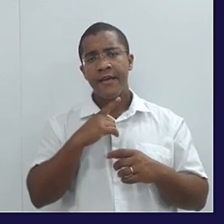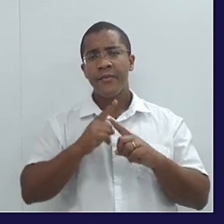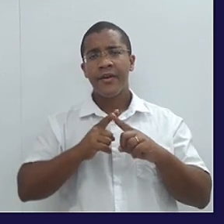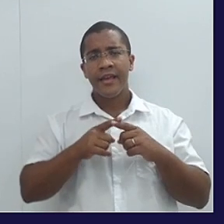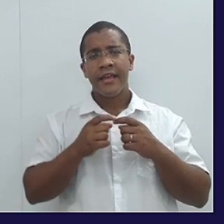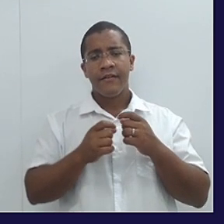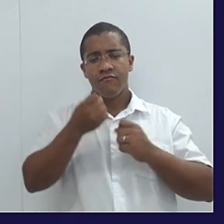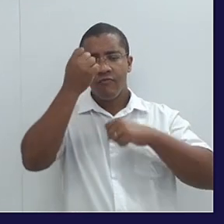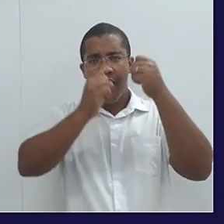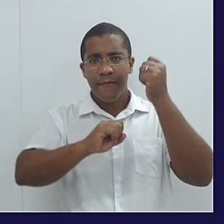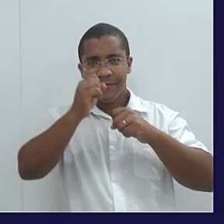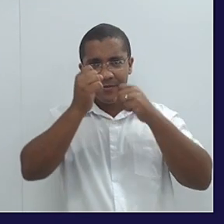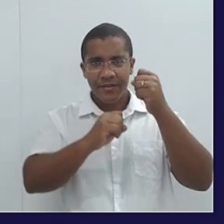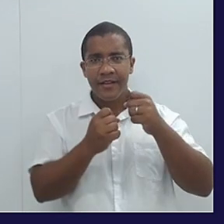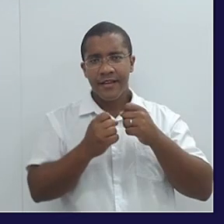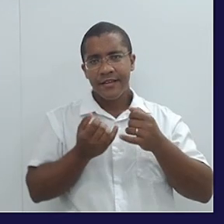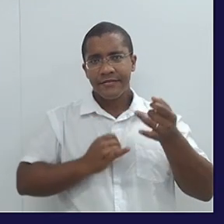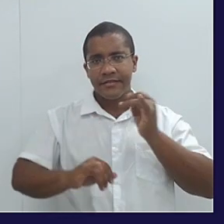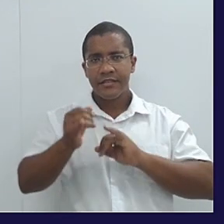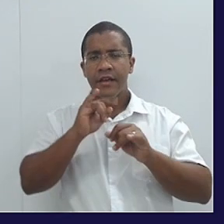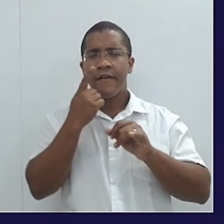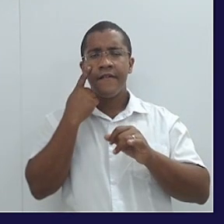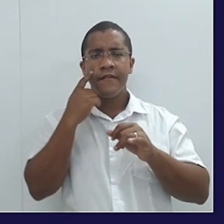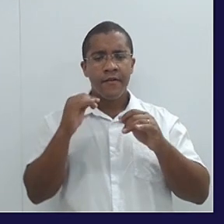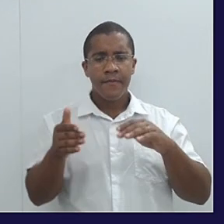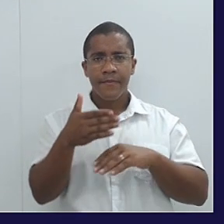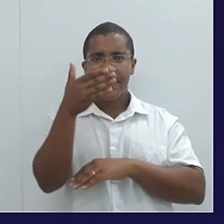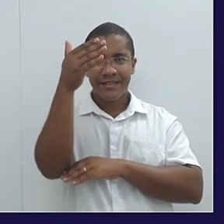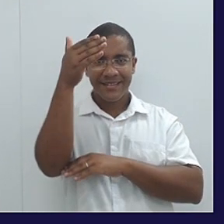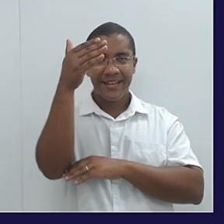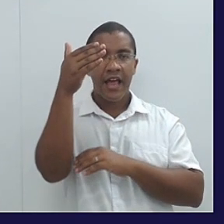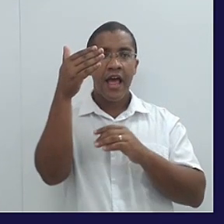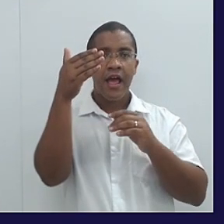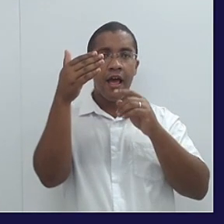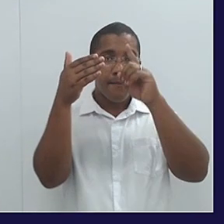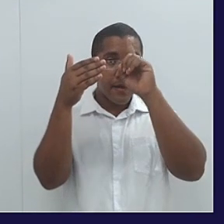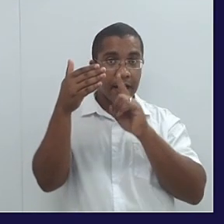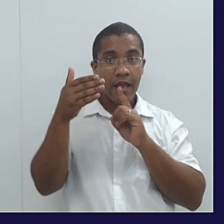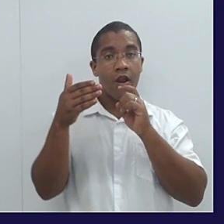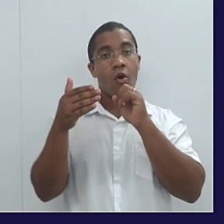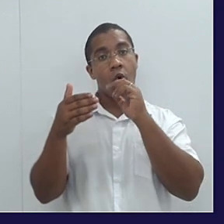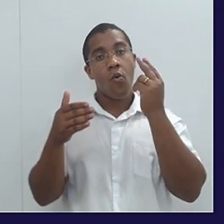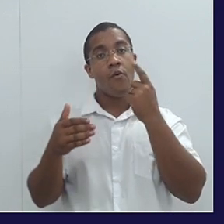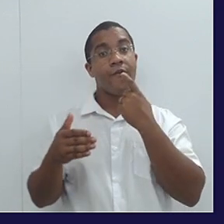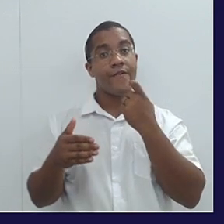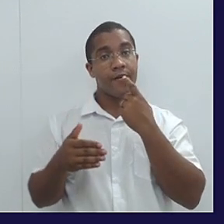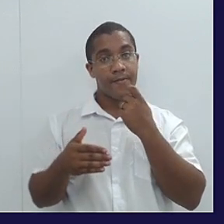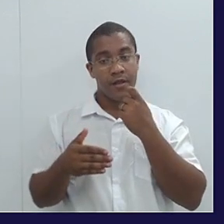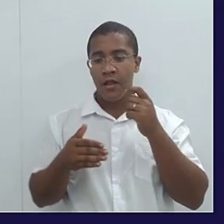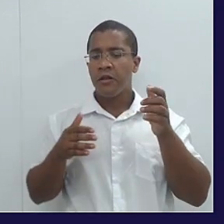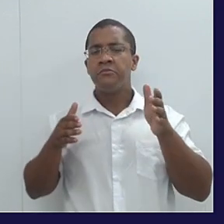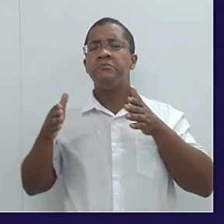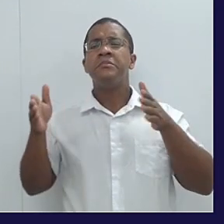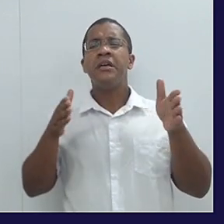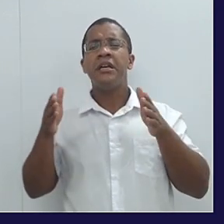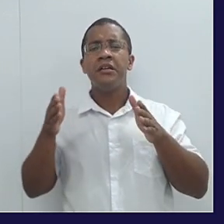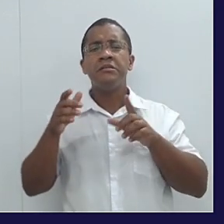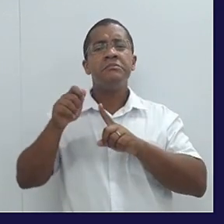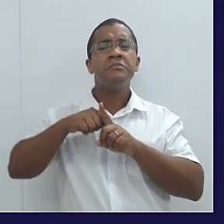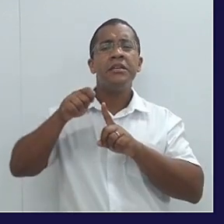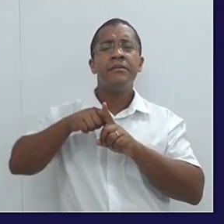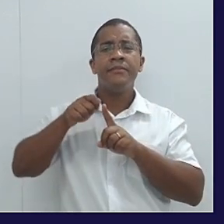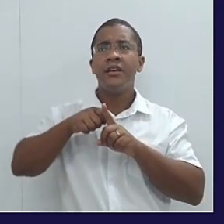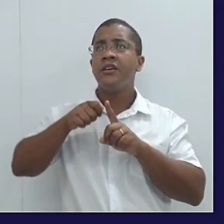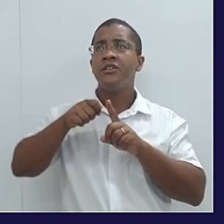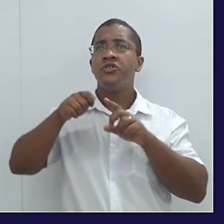energia. As bandeiras amarela e vermelha, elas costumam ser utilizadas em períodos